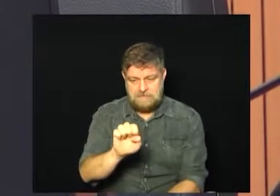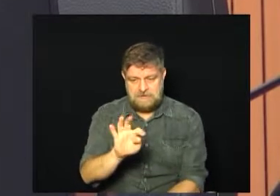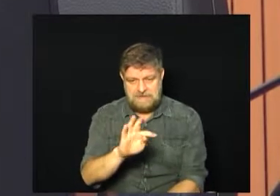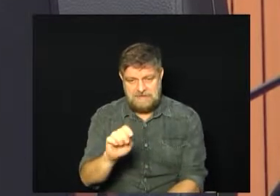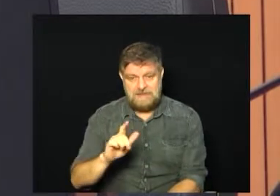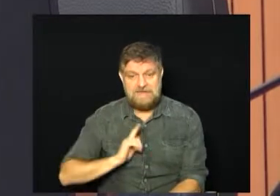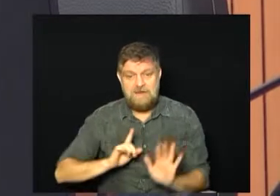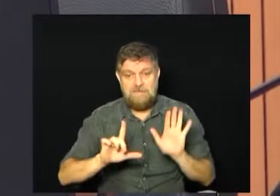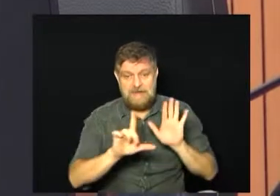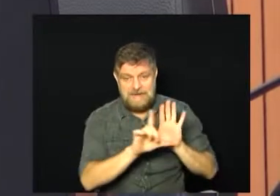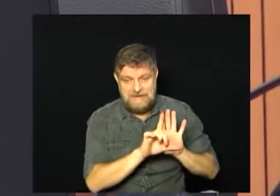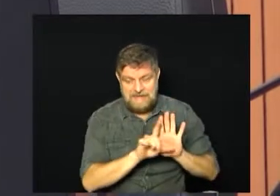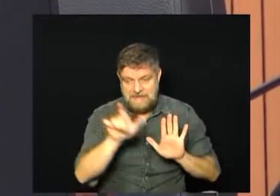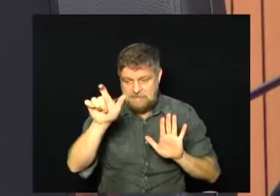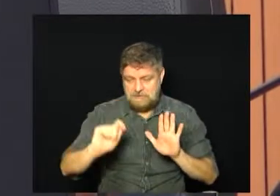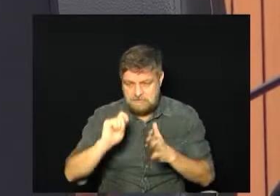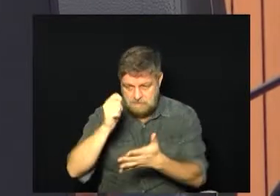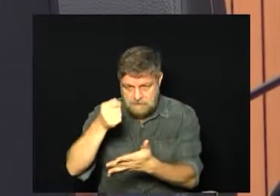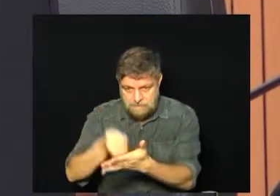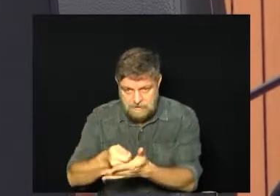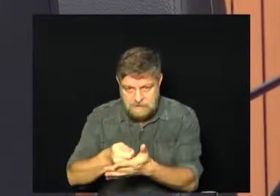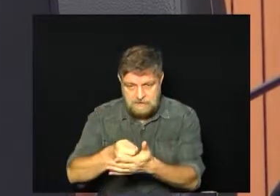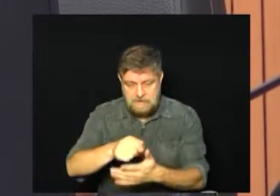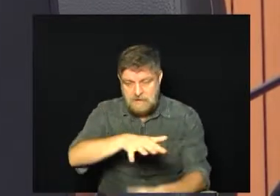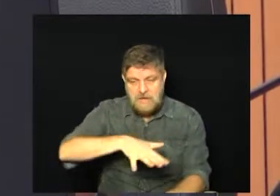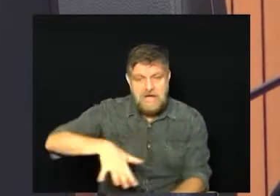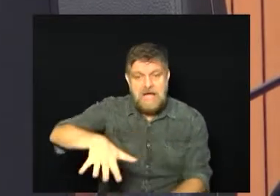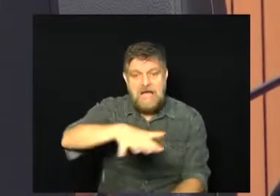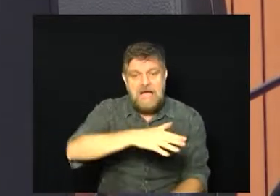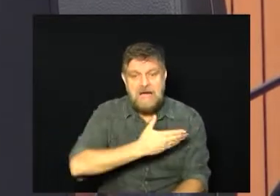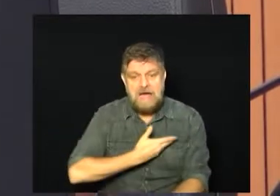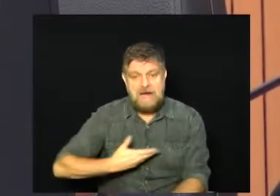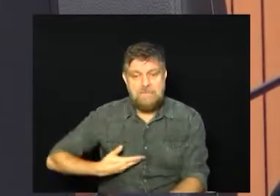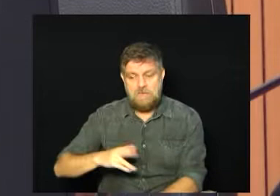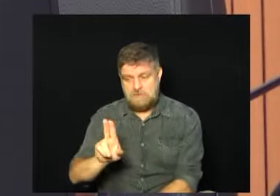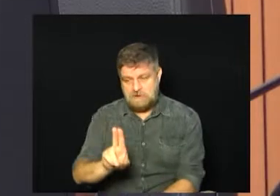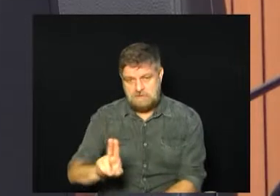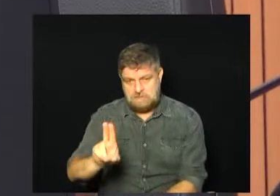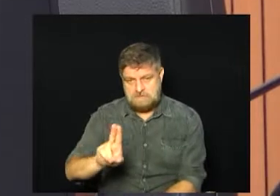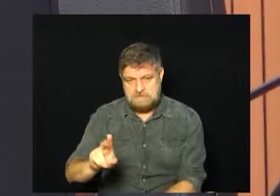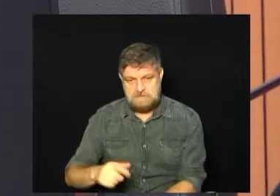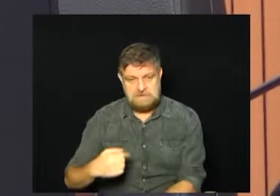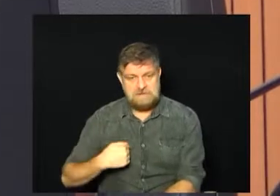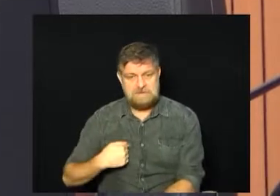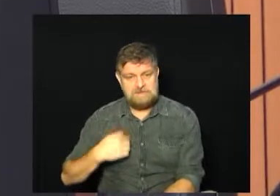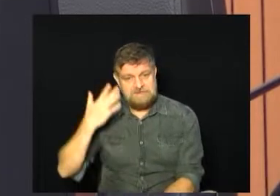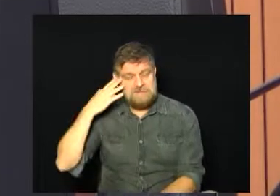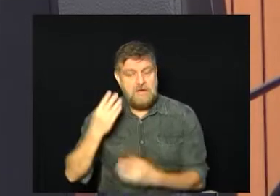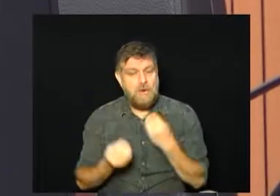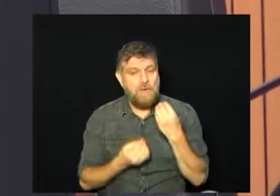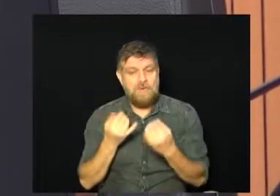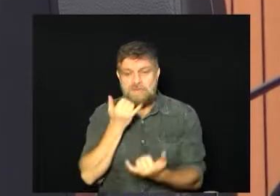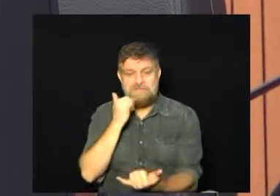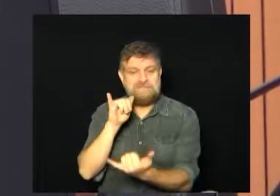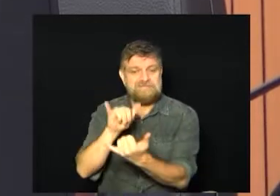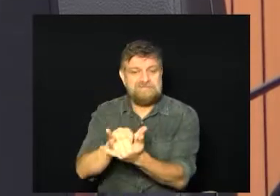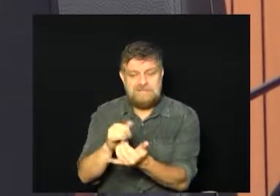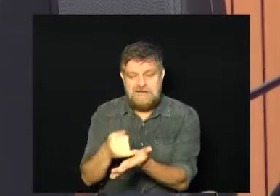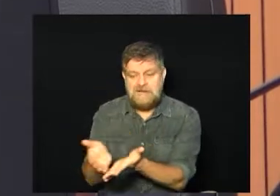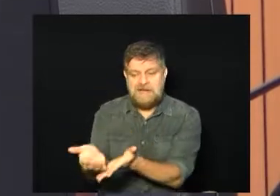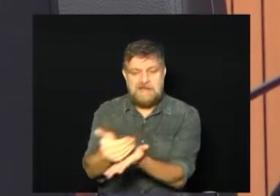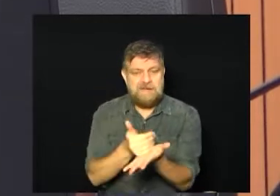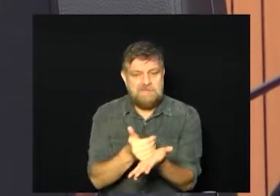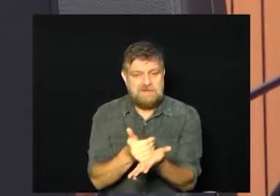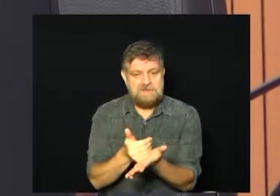lei para o uso do solo público. Então, eu não vejo como isentar por